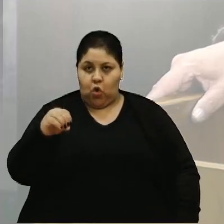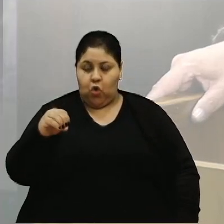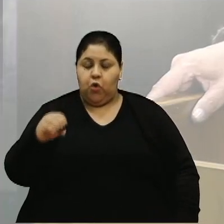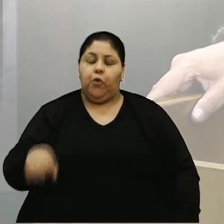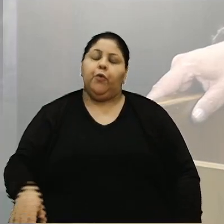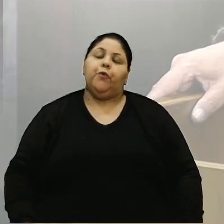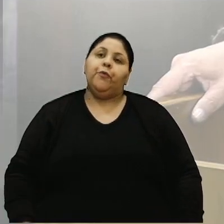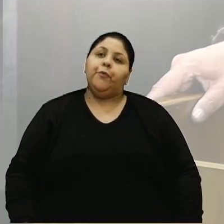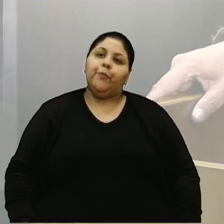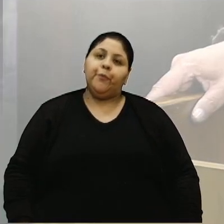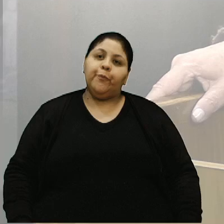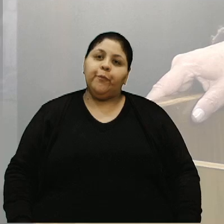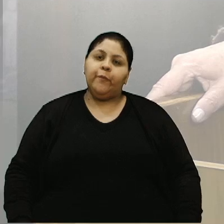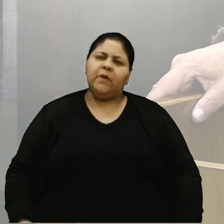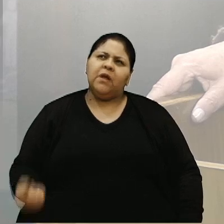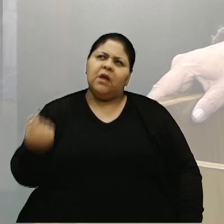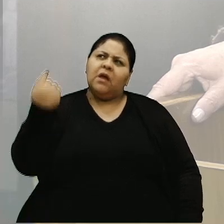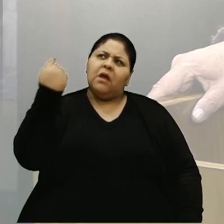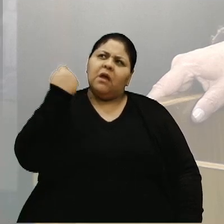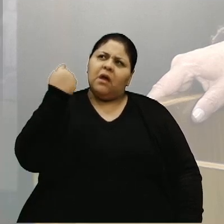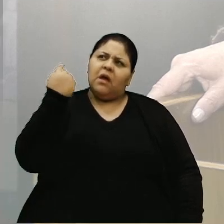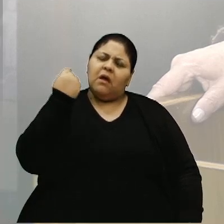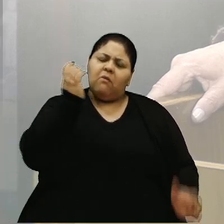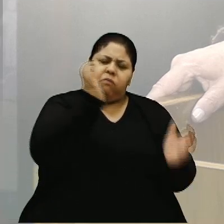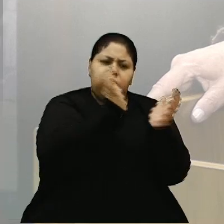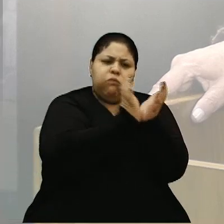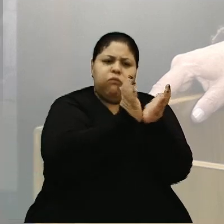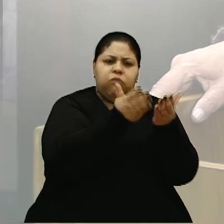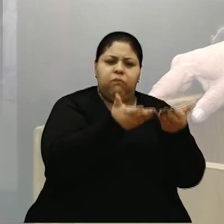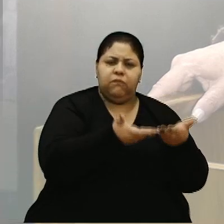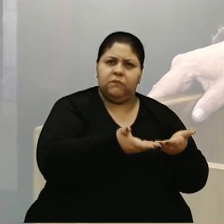foi a época que a comissão